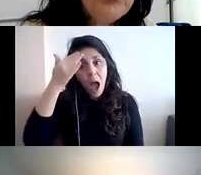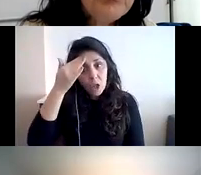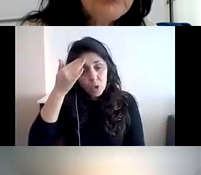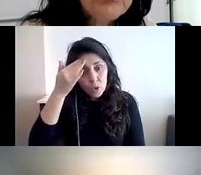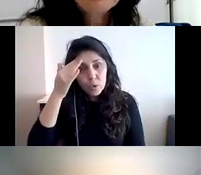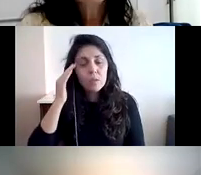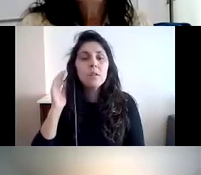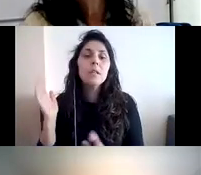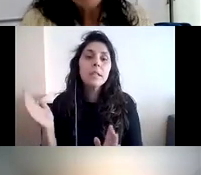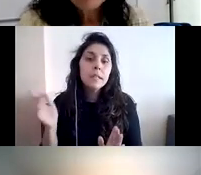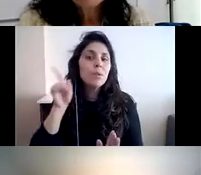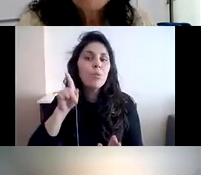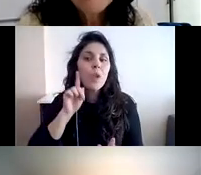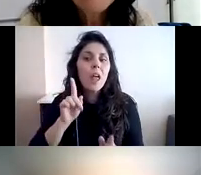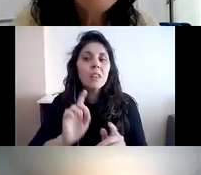que